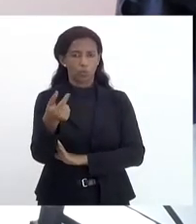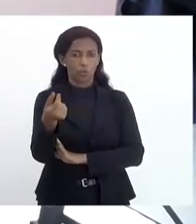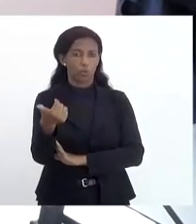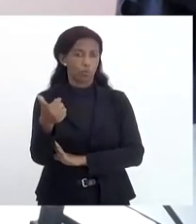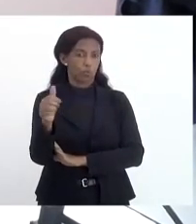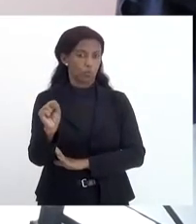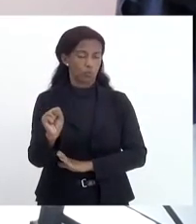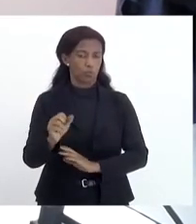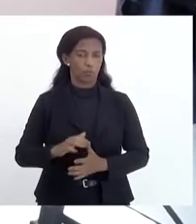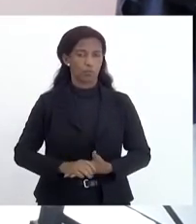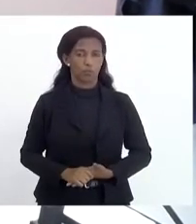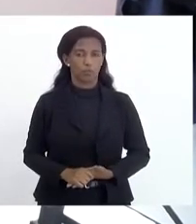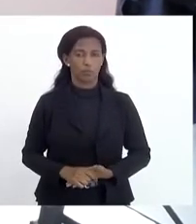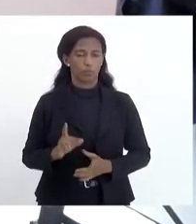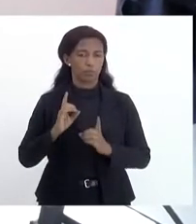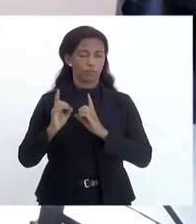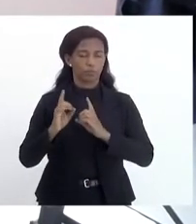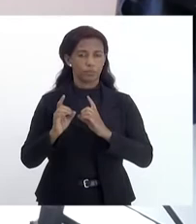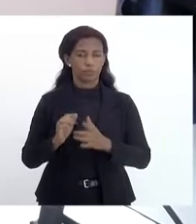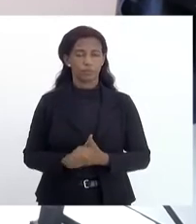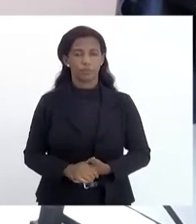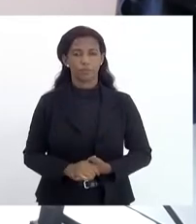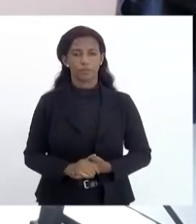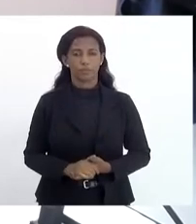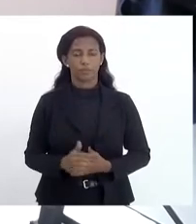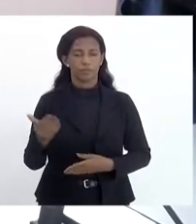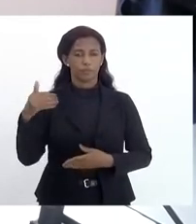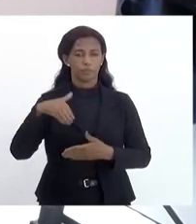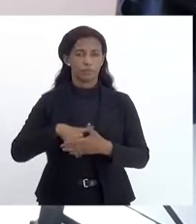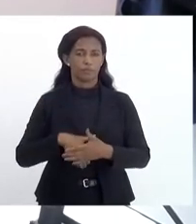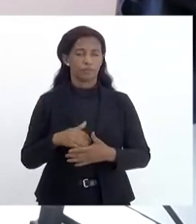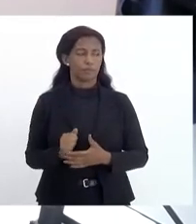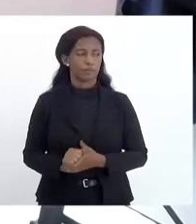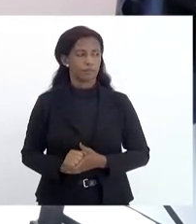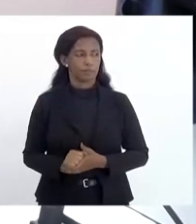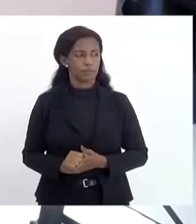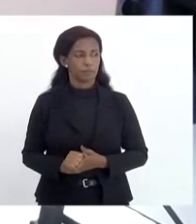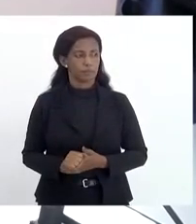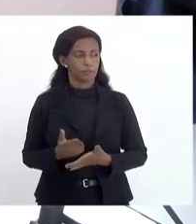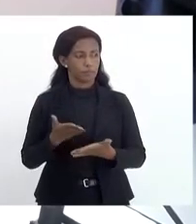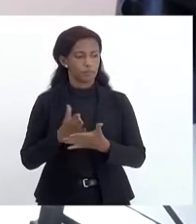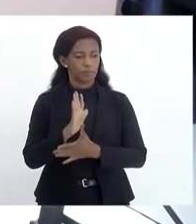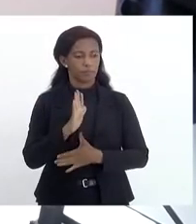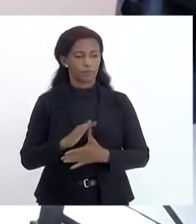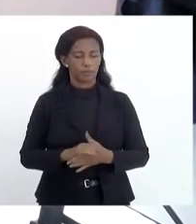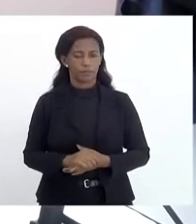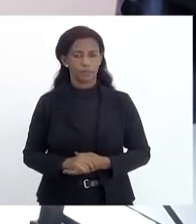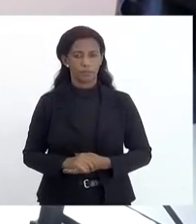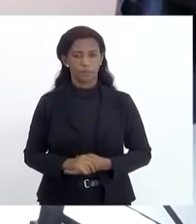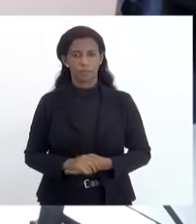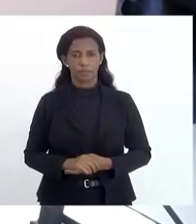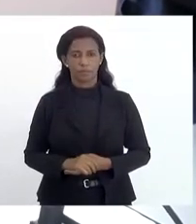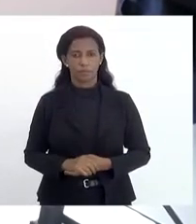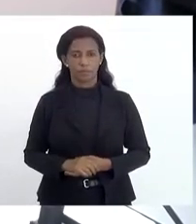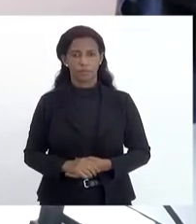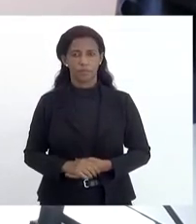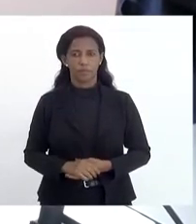2018. Em discussão, em votação, aprovado.